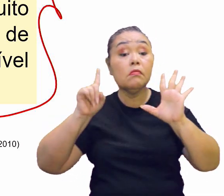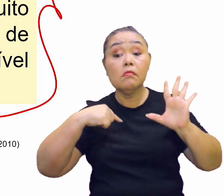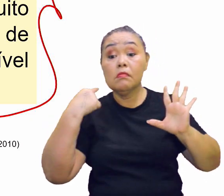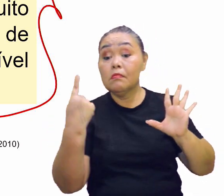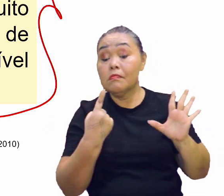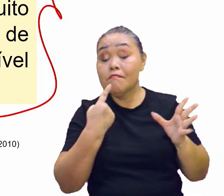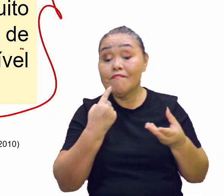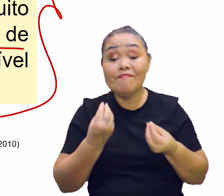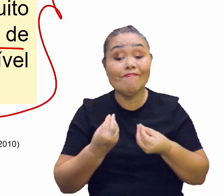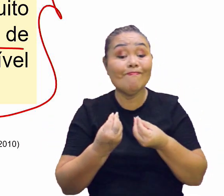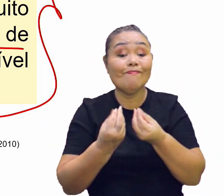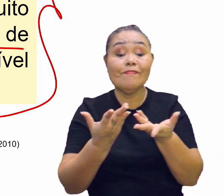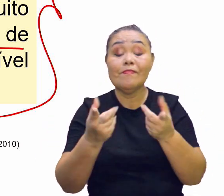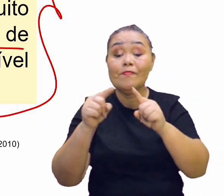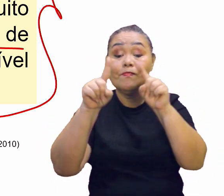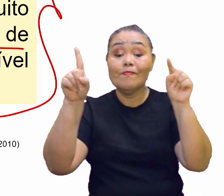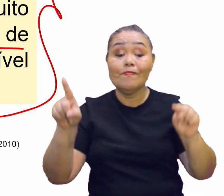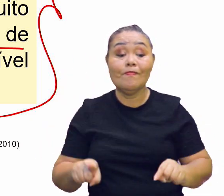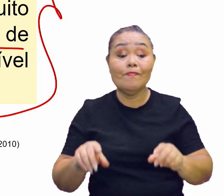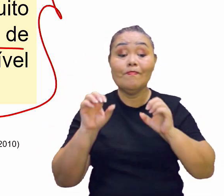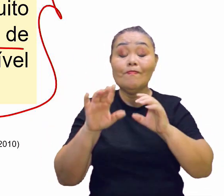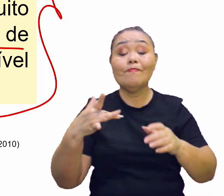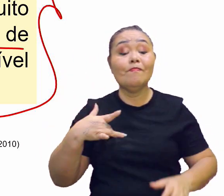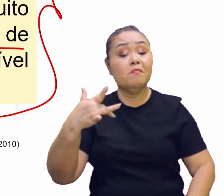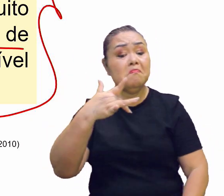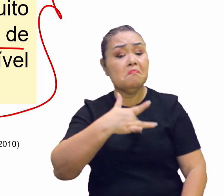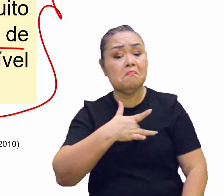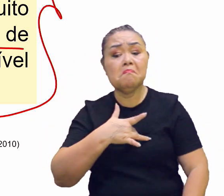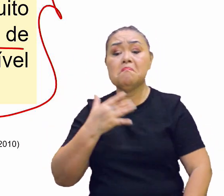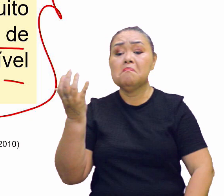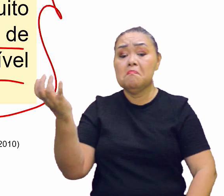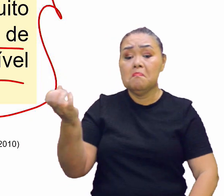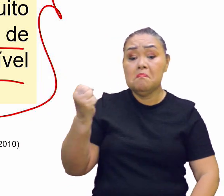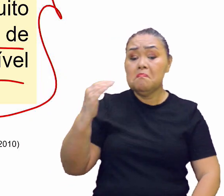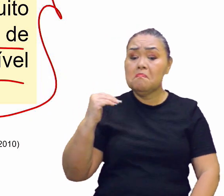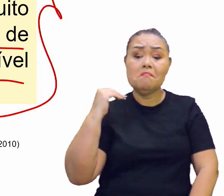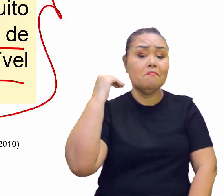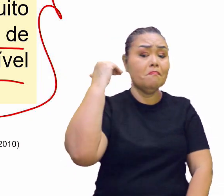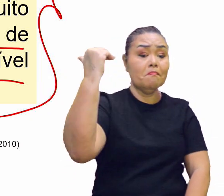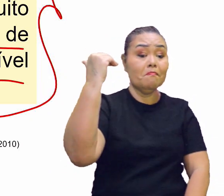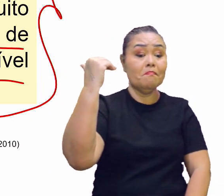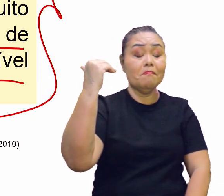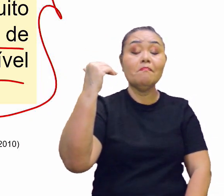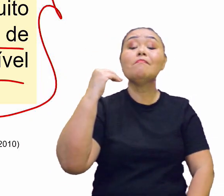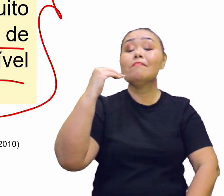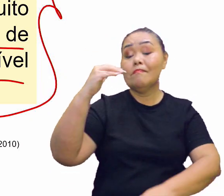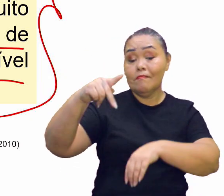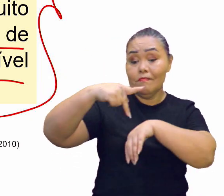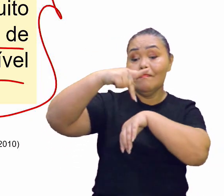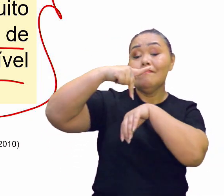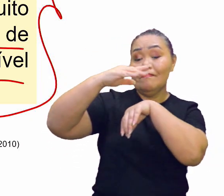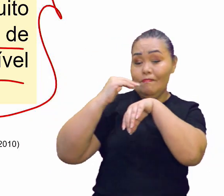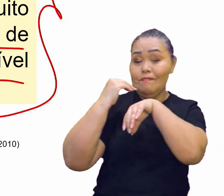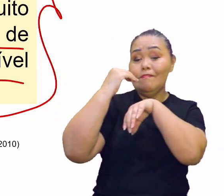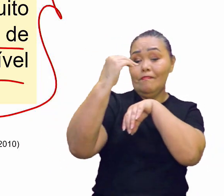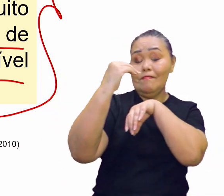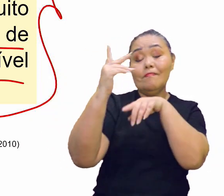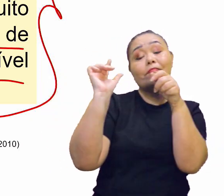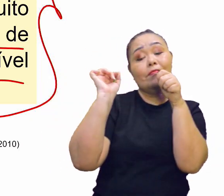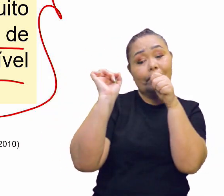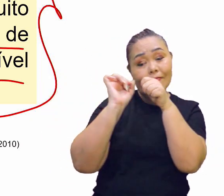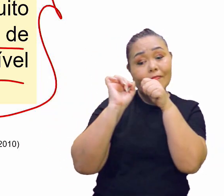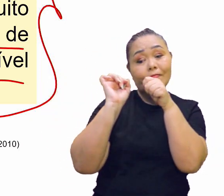não oferecemos um serviço de educação, saúde e previdência de alto nível, como os países de primeiro mundo